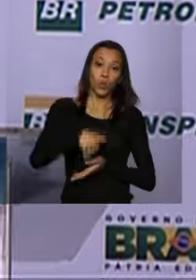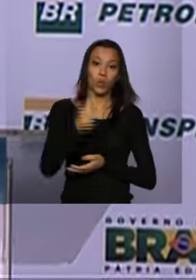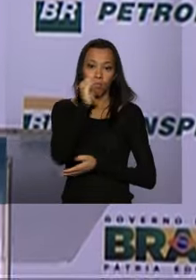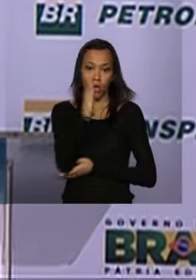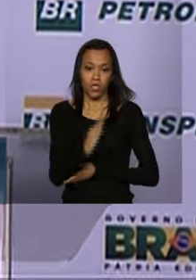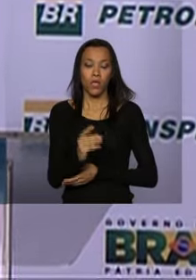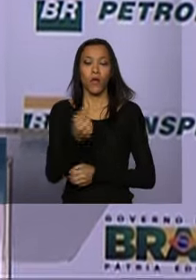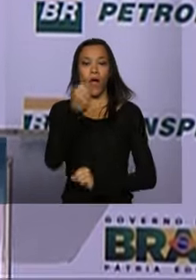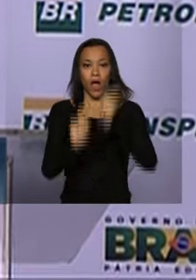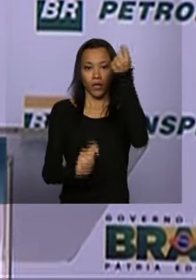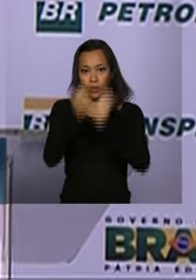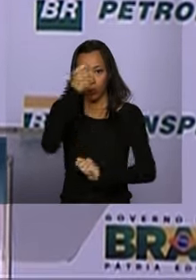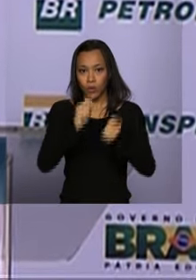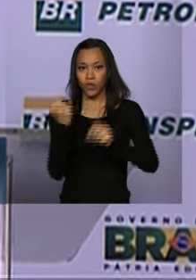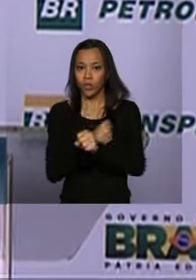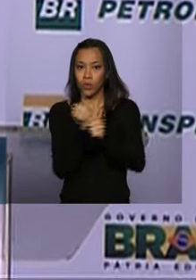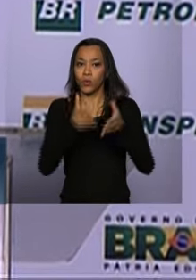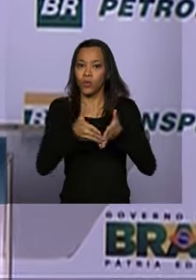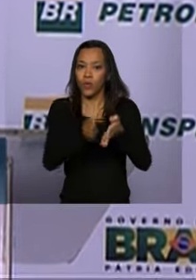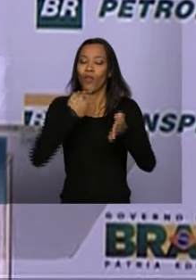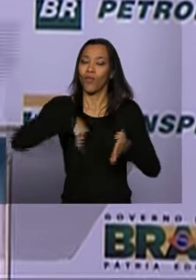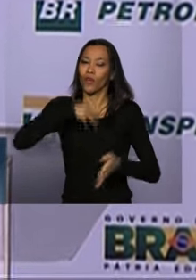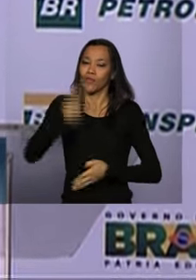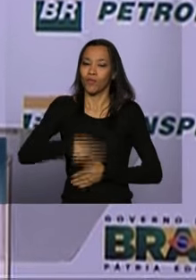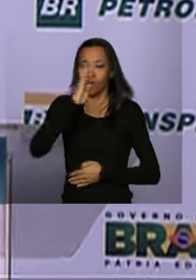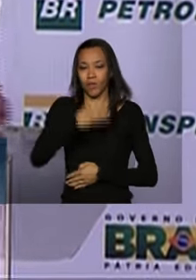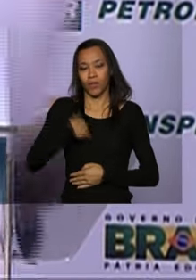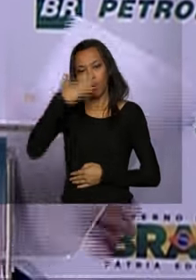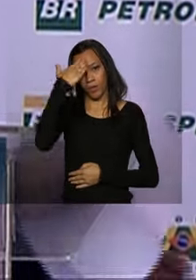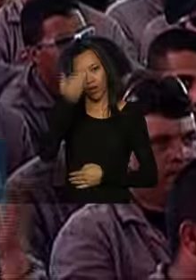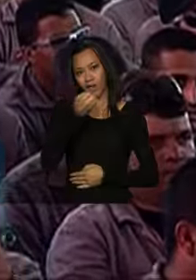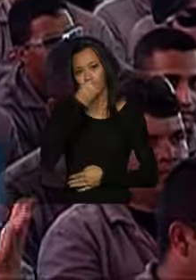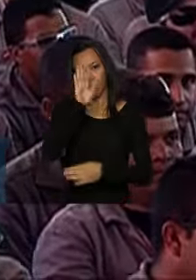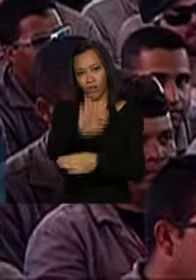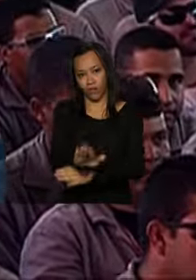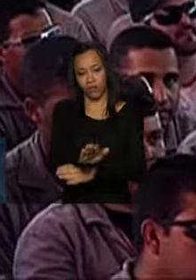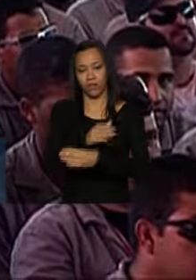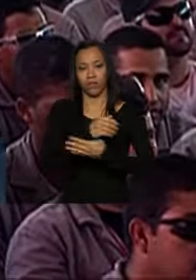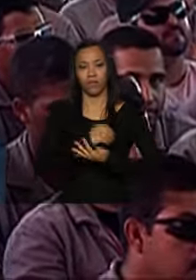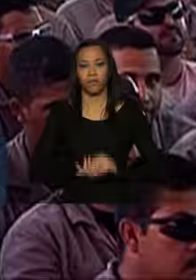Brasil. Somos brasileiros. Muito obrigado e boa tarde.